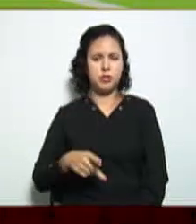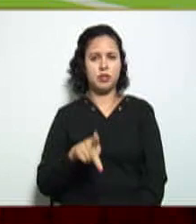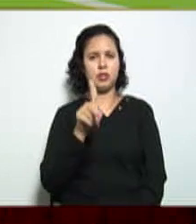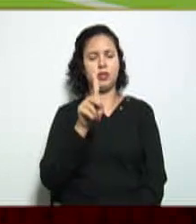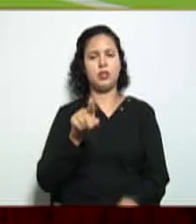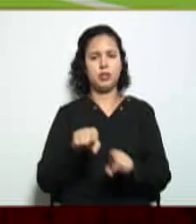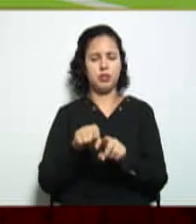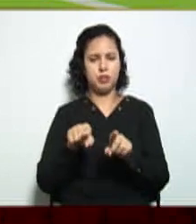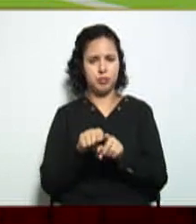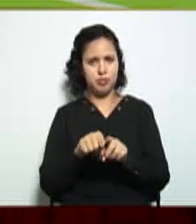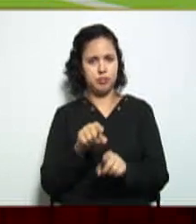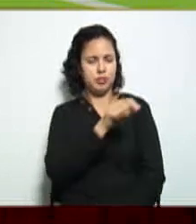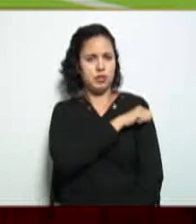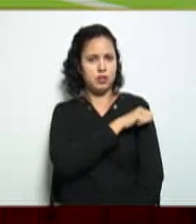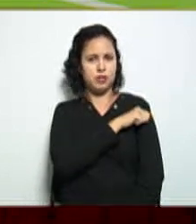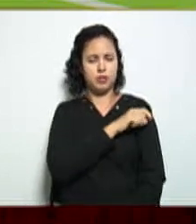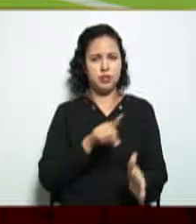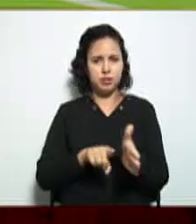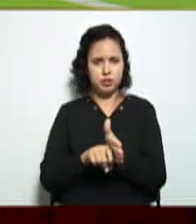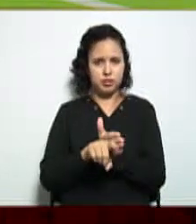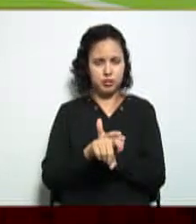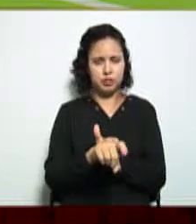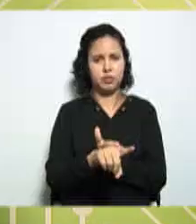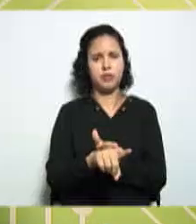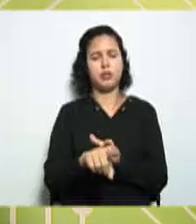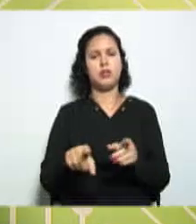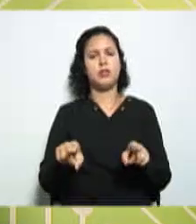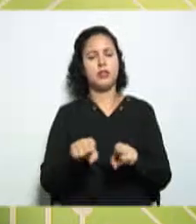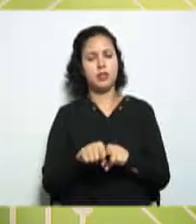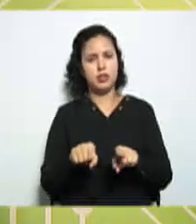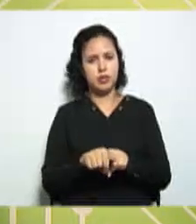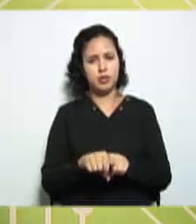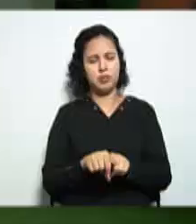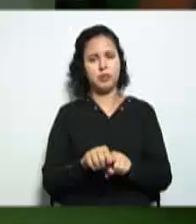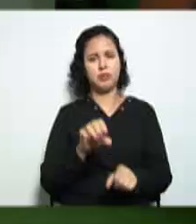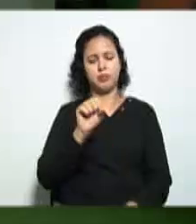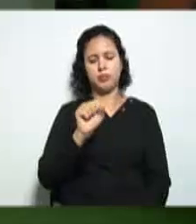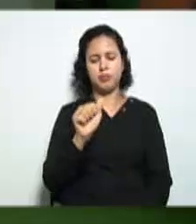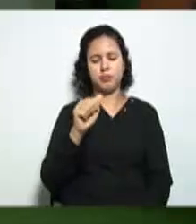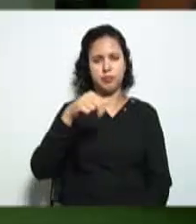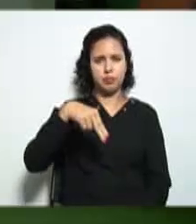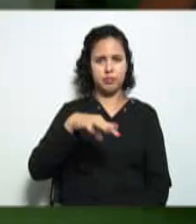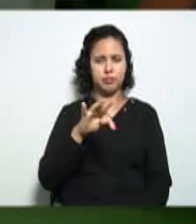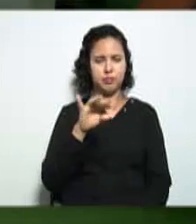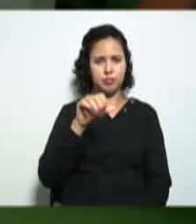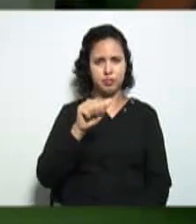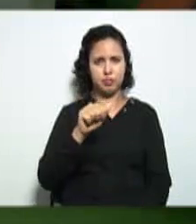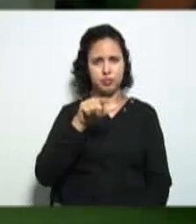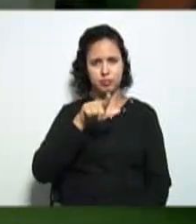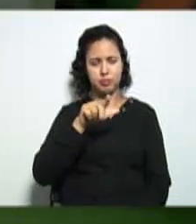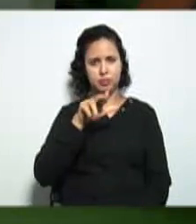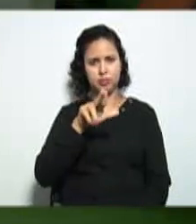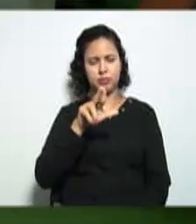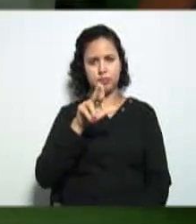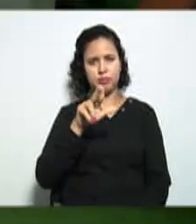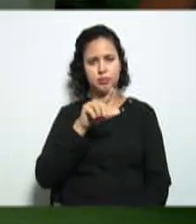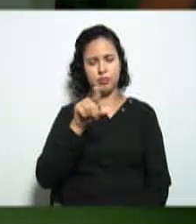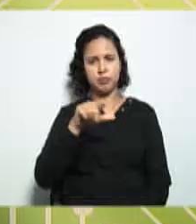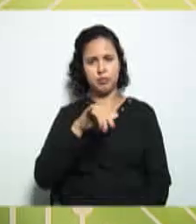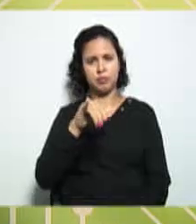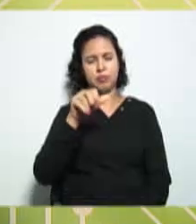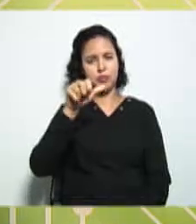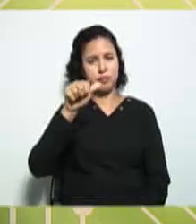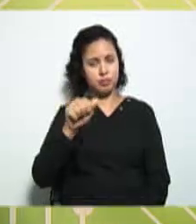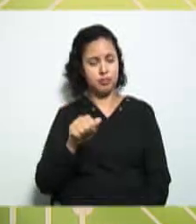Aí a professora Simone, um grande abraço. E a Santa Luzia? E Santa Luzia, né? JK Santa Luzia, é isso aí. Então é isso aí,